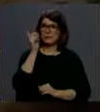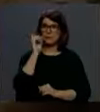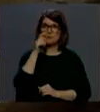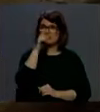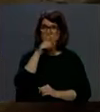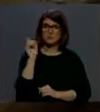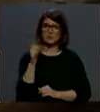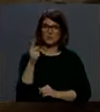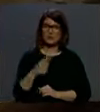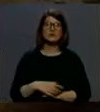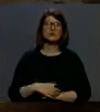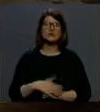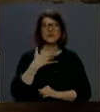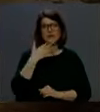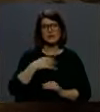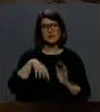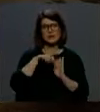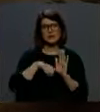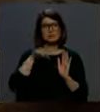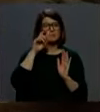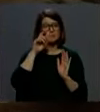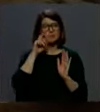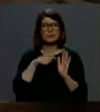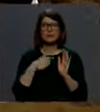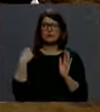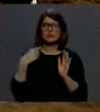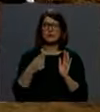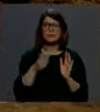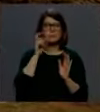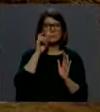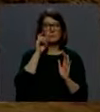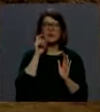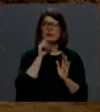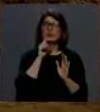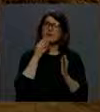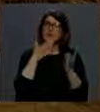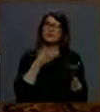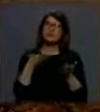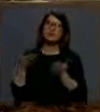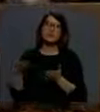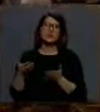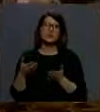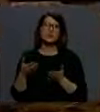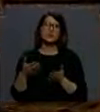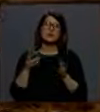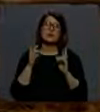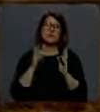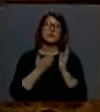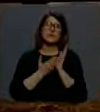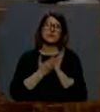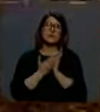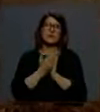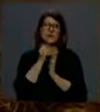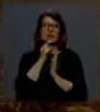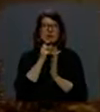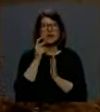gente. Acreditam que as medidas de segurança que tomam todos os dias possam ir ajudando a dar alguma esperança de passarem